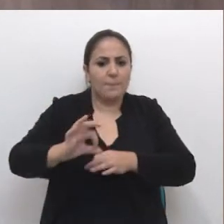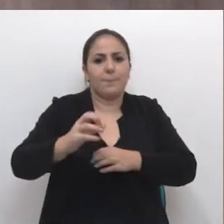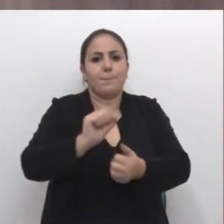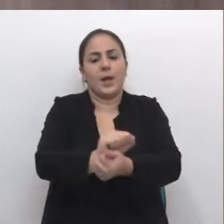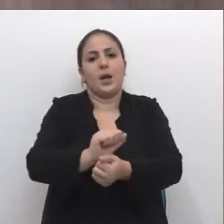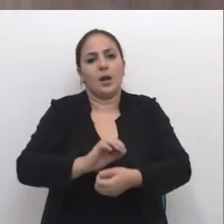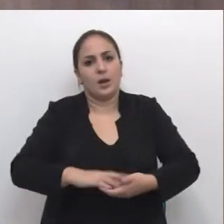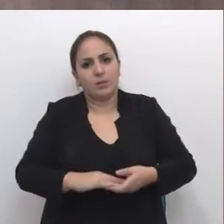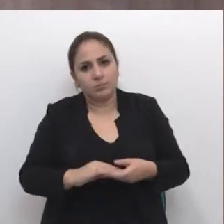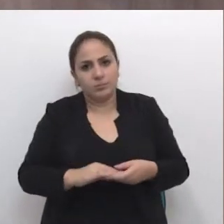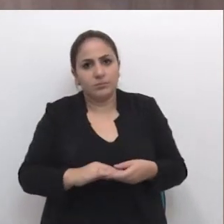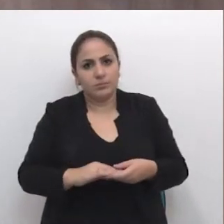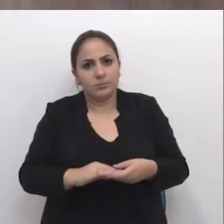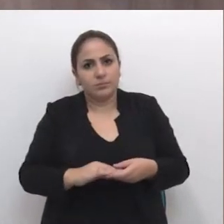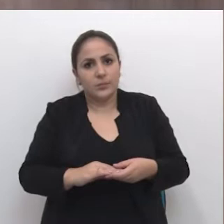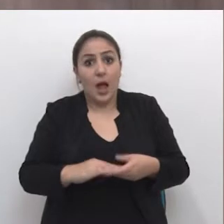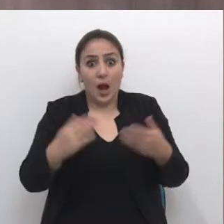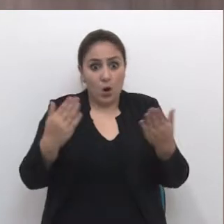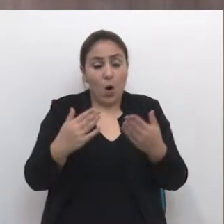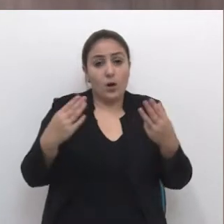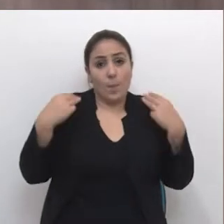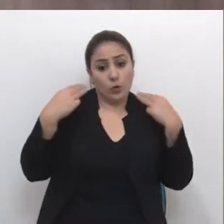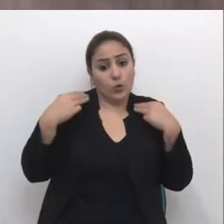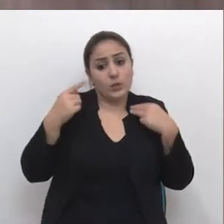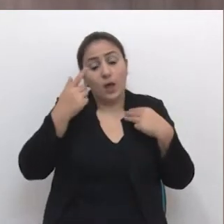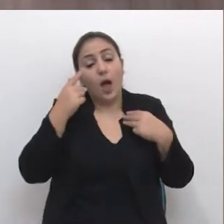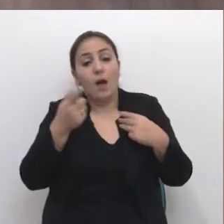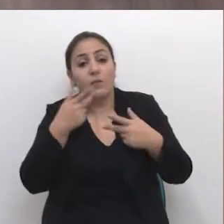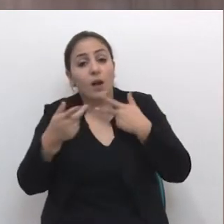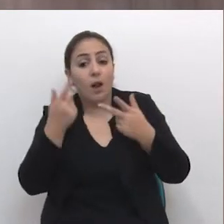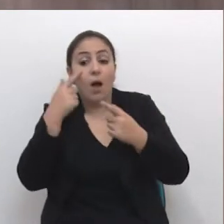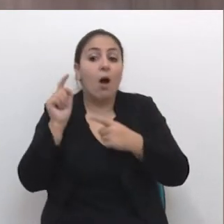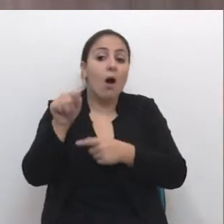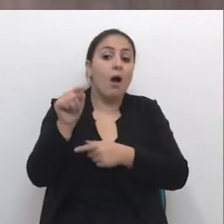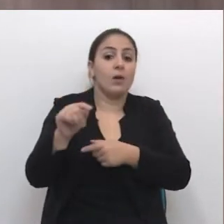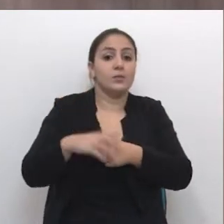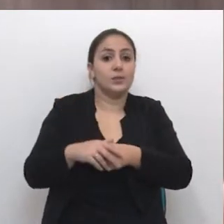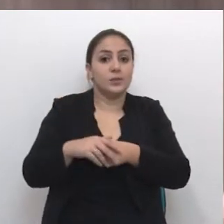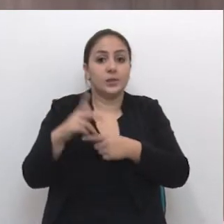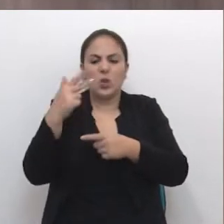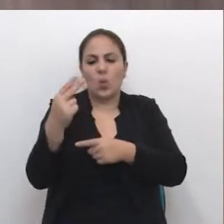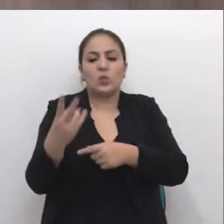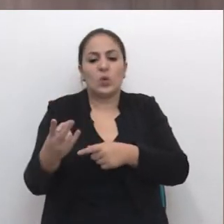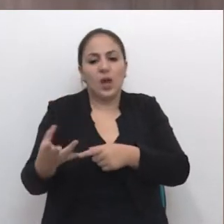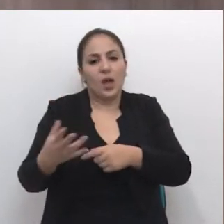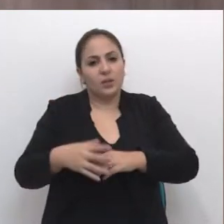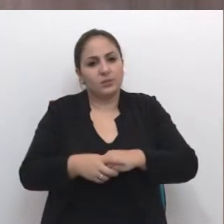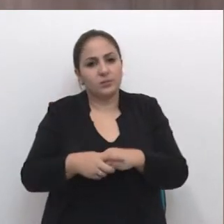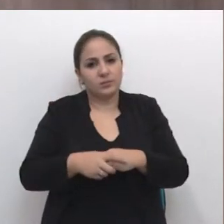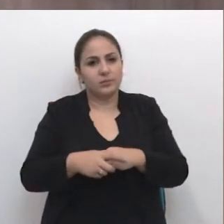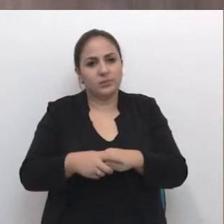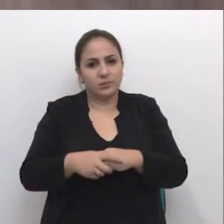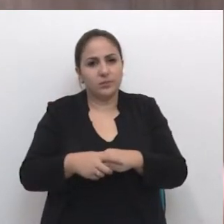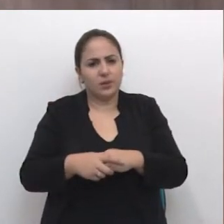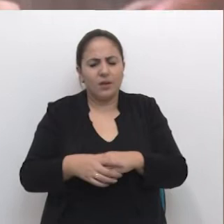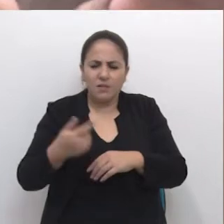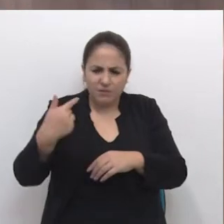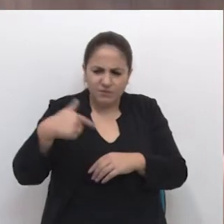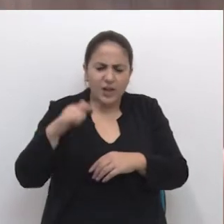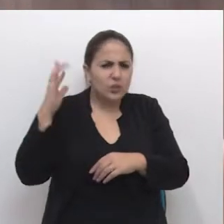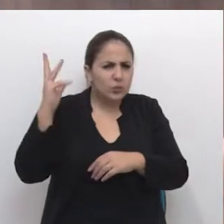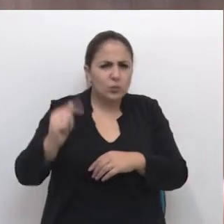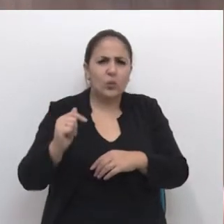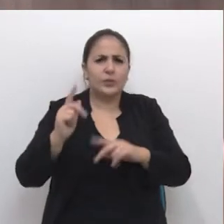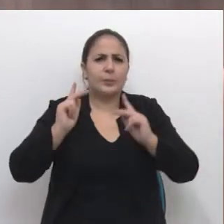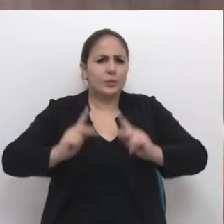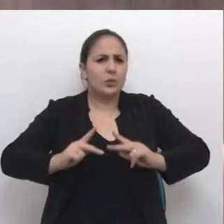metros, carregado. Aí o motorista de caminhão é taxado como se fosse um drogado, né? Vá pegar todos